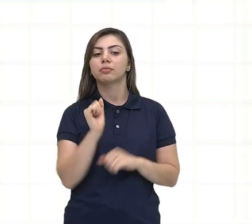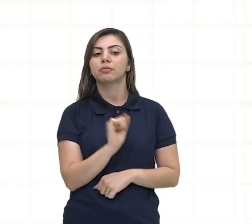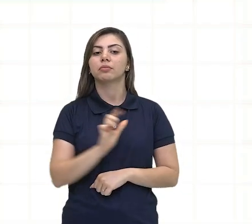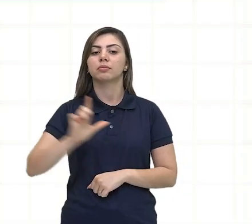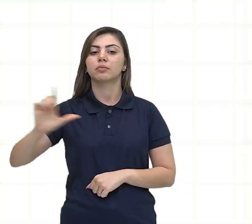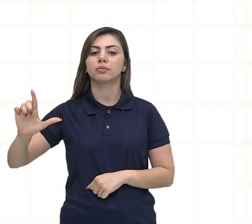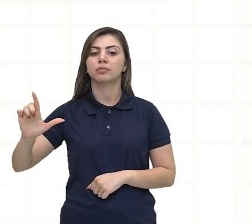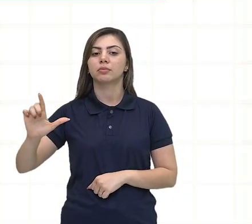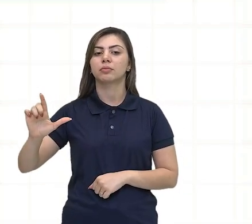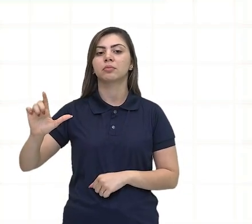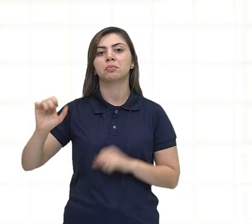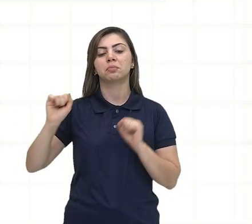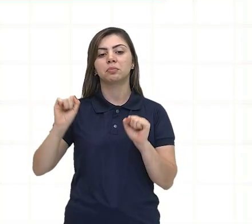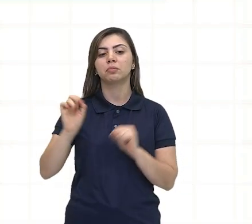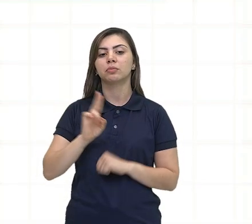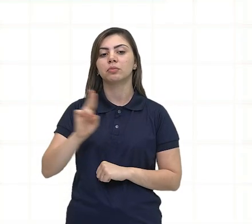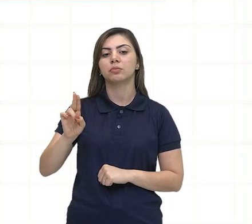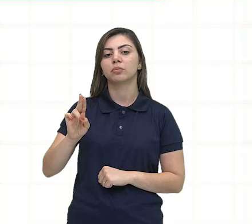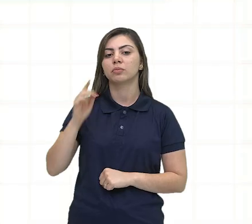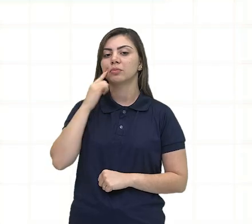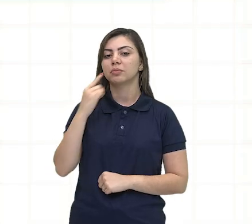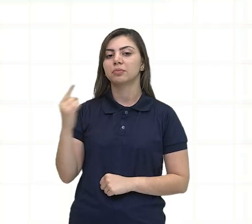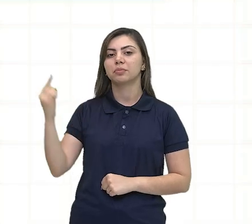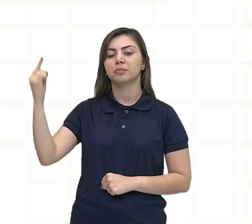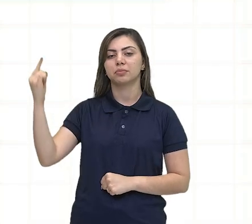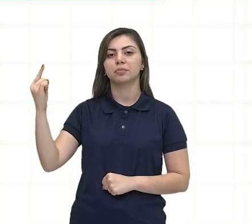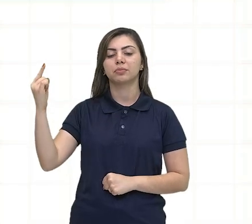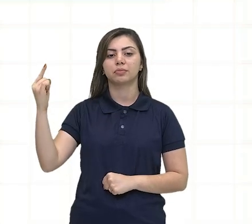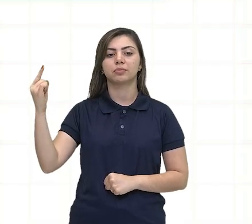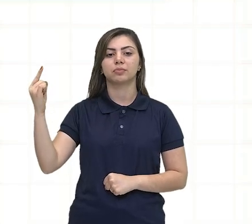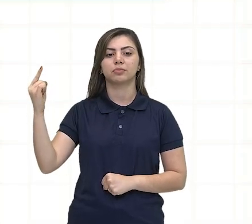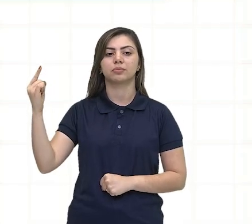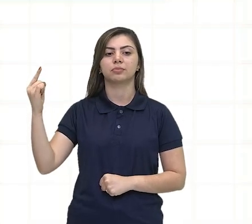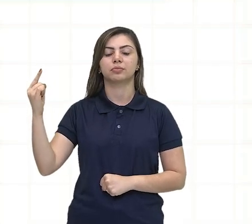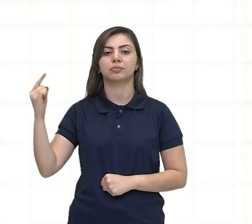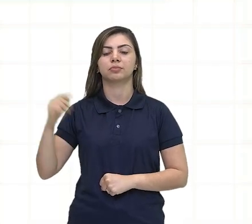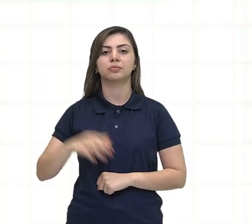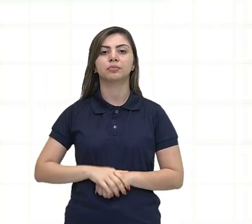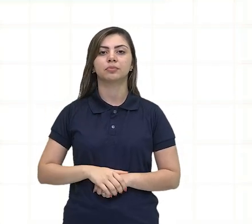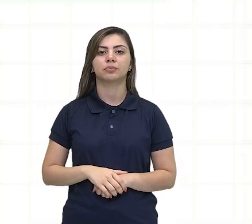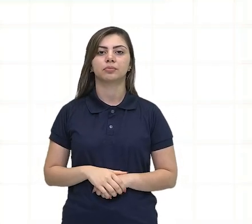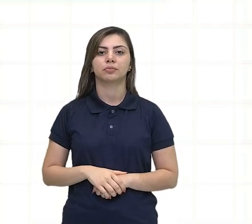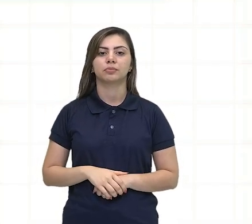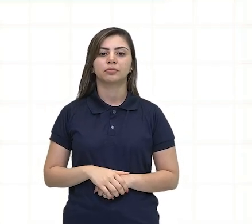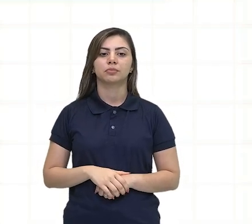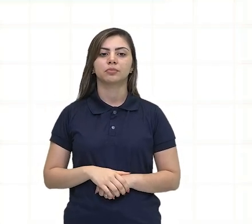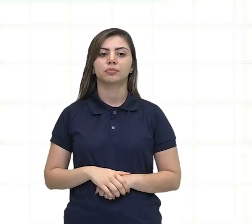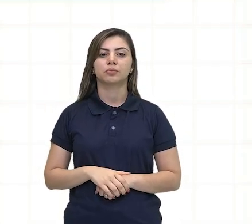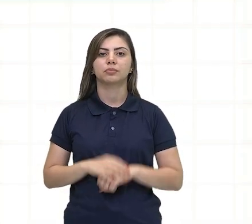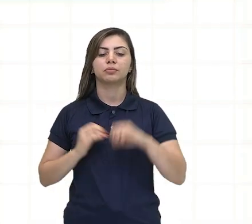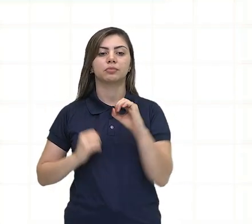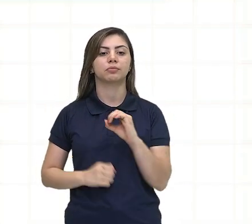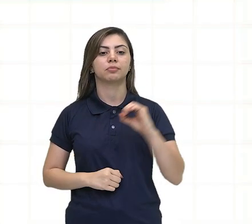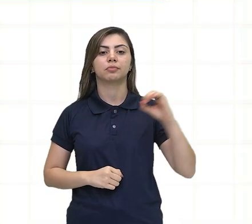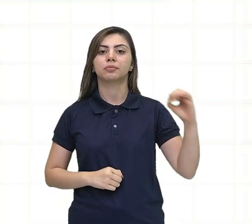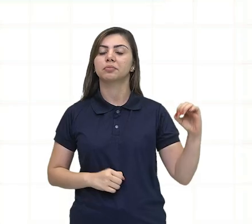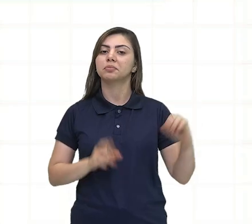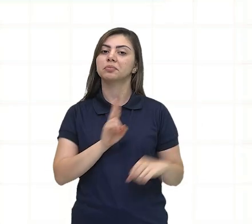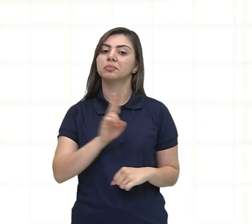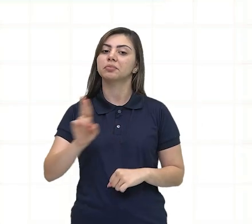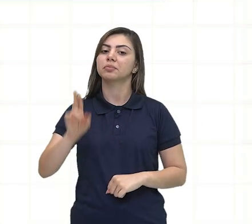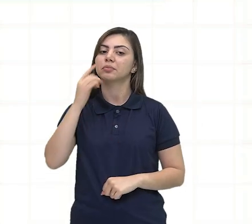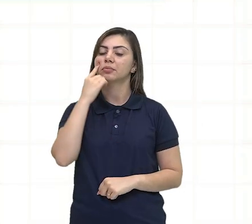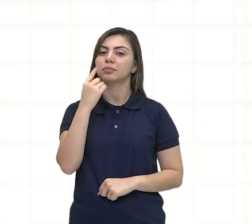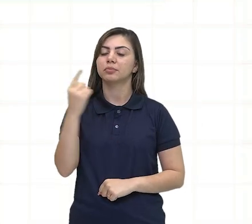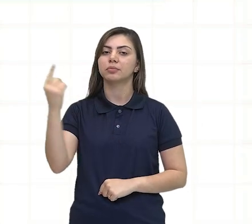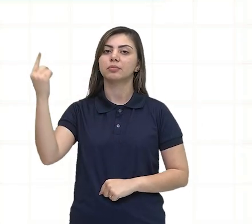cardeal leste nascente ou oriente, outro nome que ele também pode ser chamado. E o ponto cardeal oeste, ele